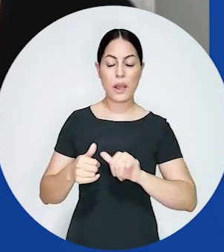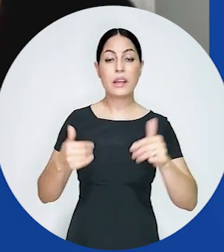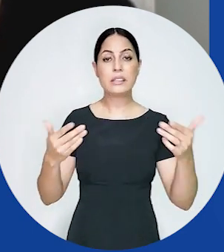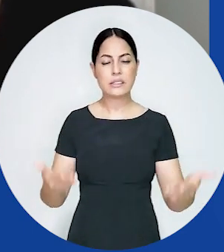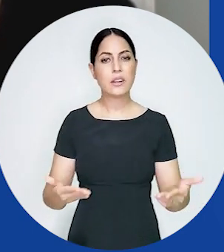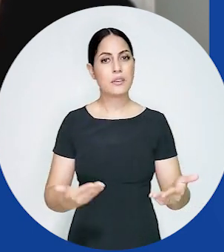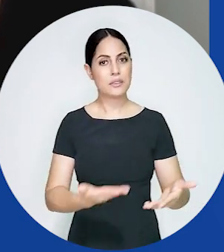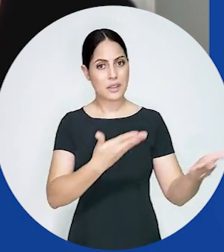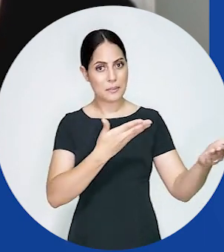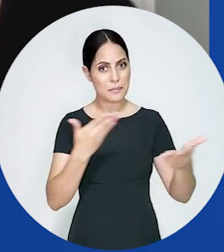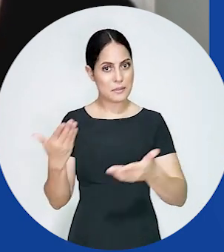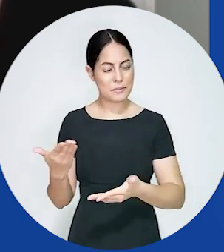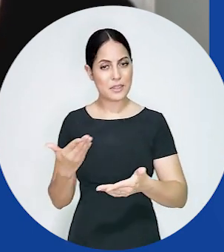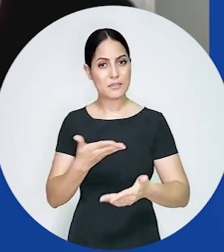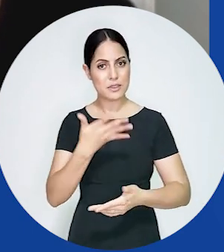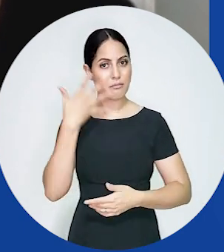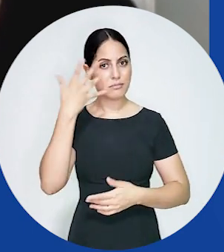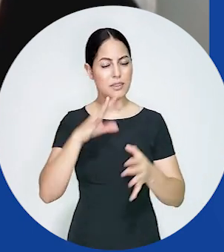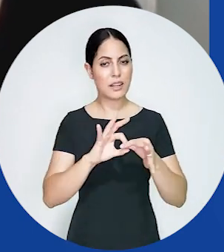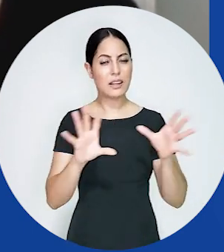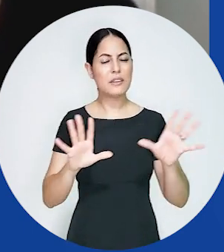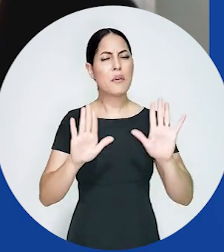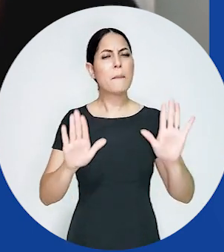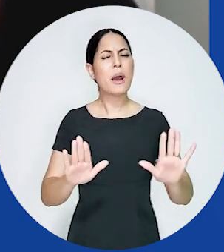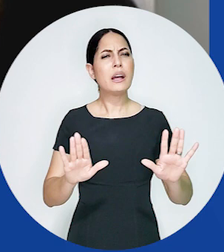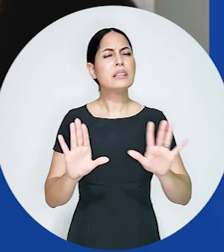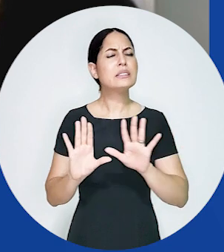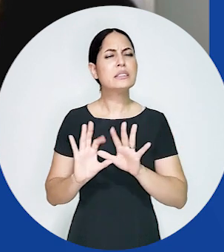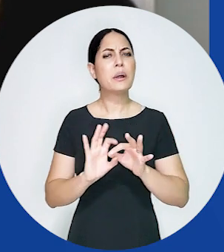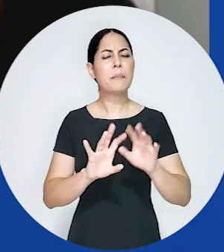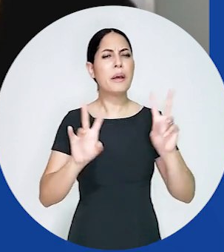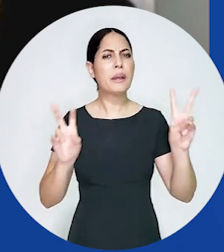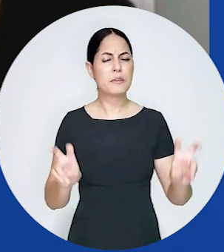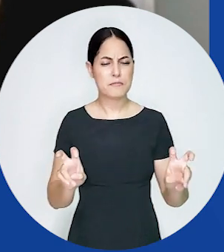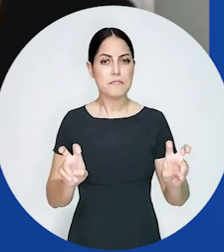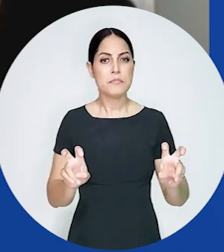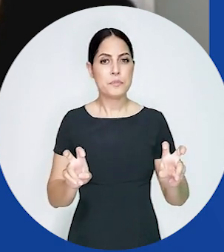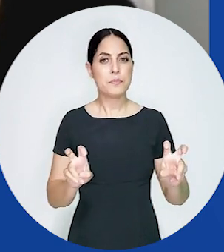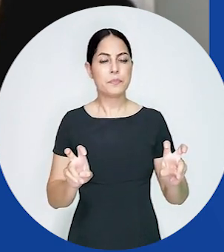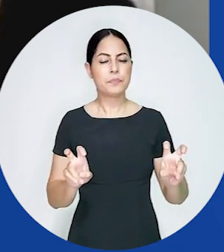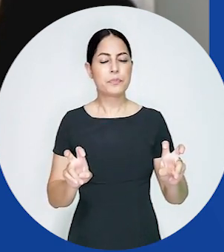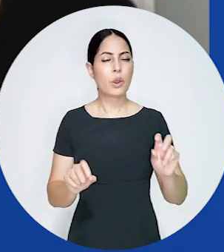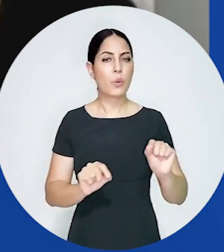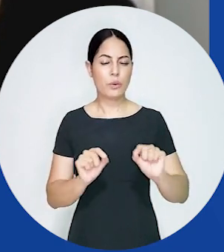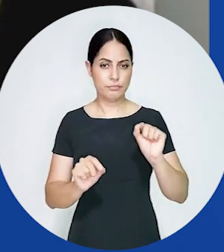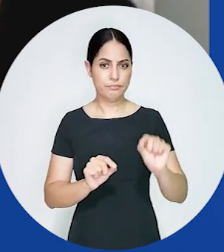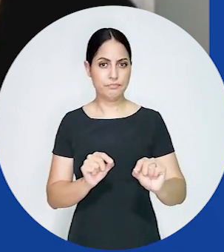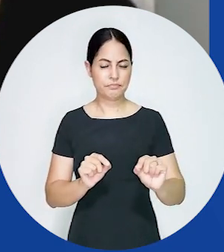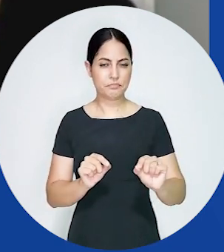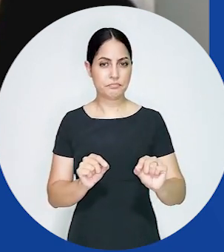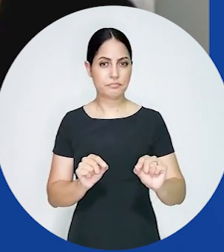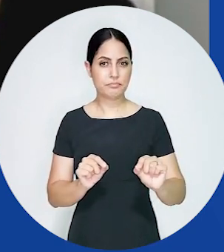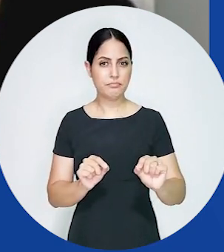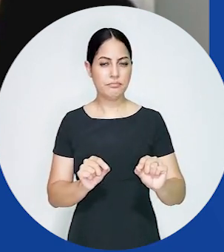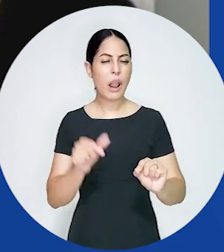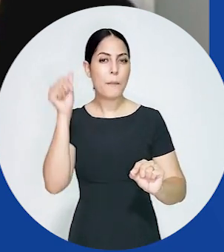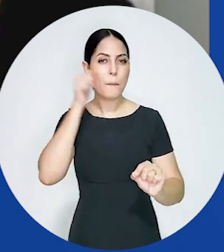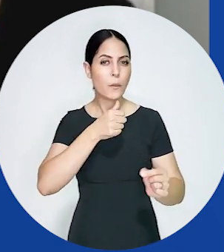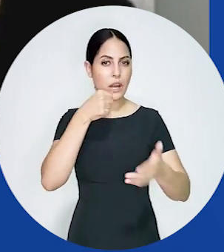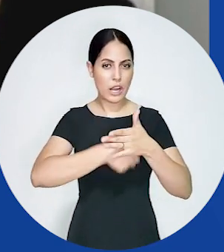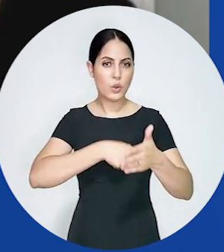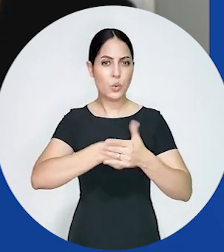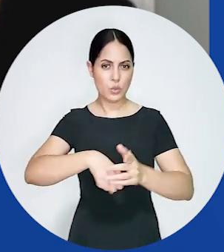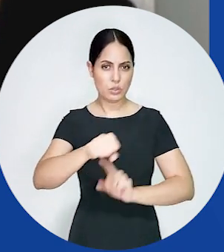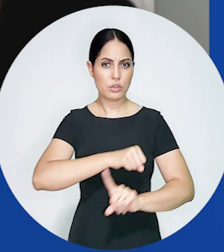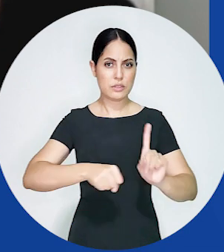lhe dando boas-vindas, que a senhora possa fazer as suas primeiras considerações, mas falando um pouco também, já levantando essa primeira